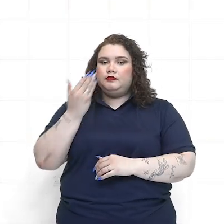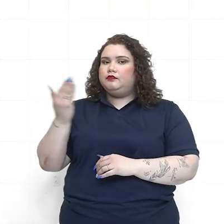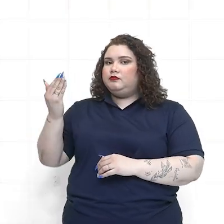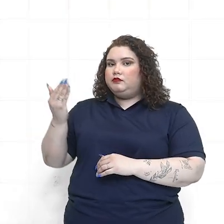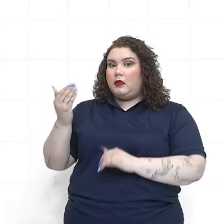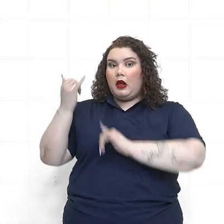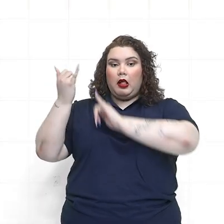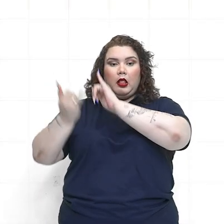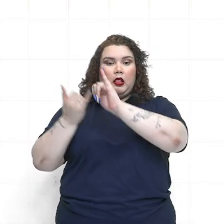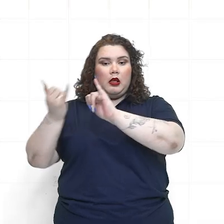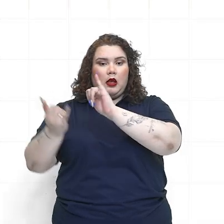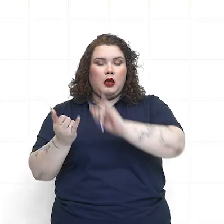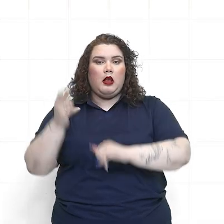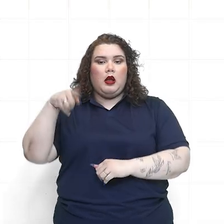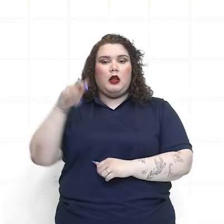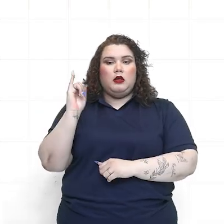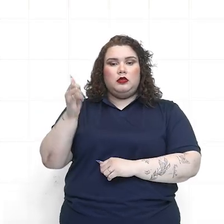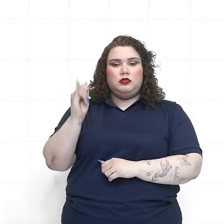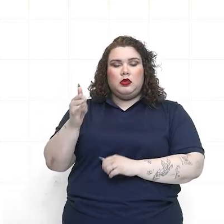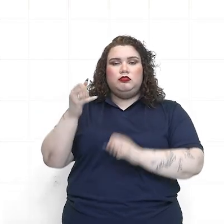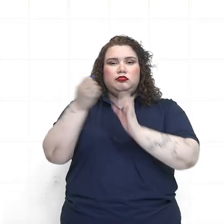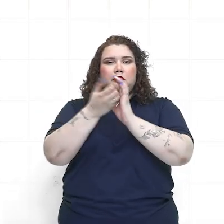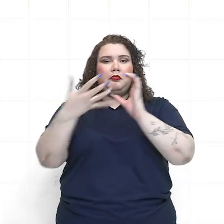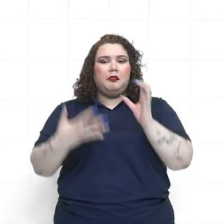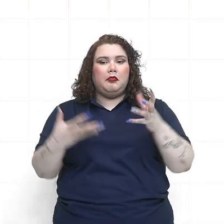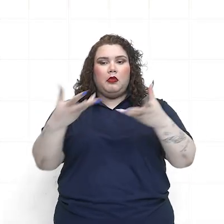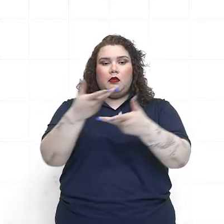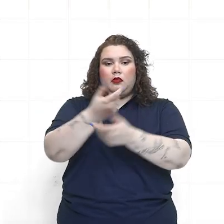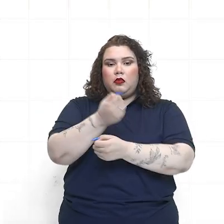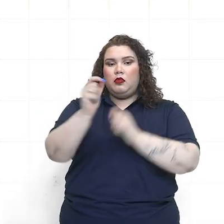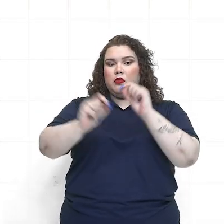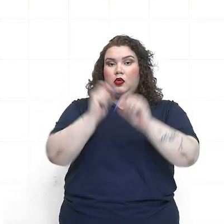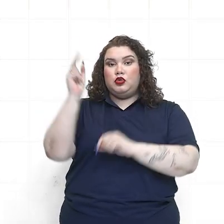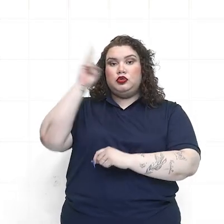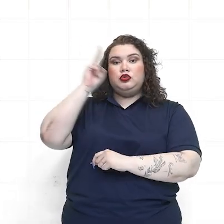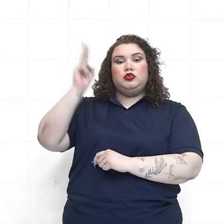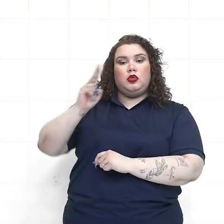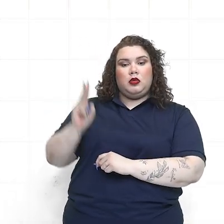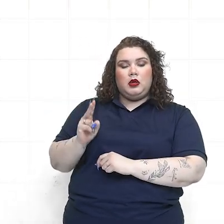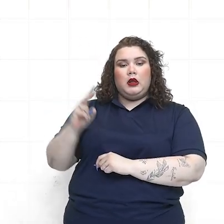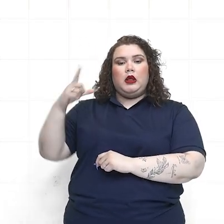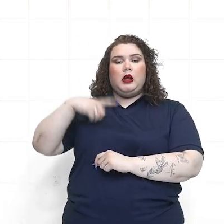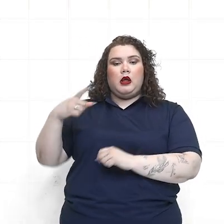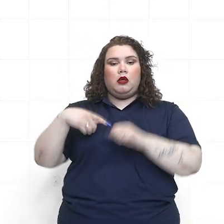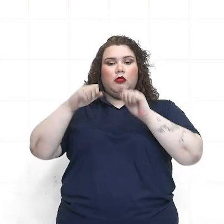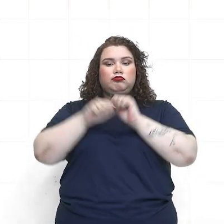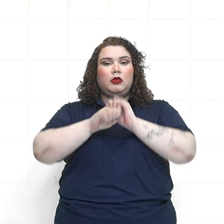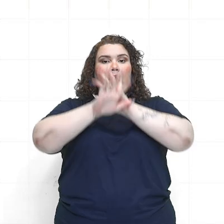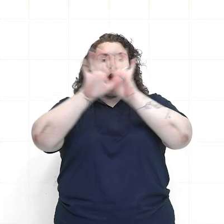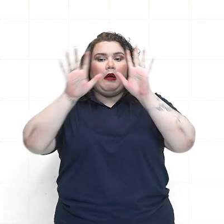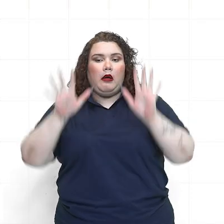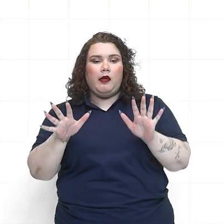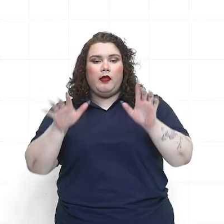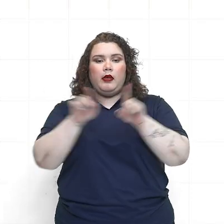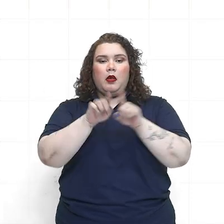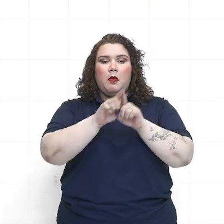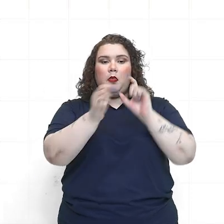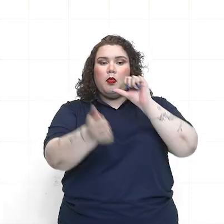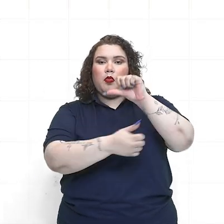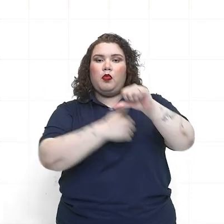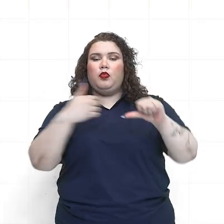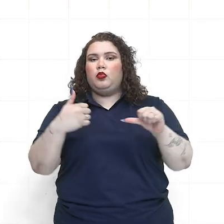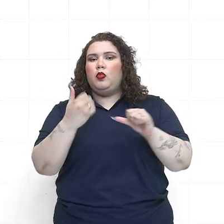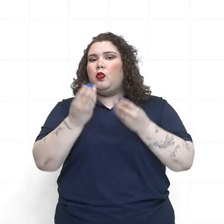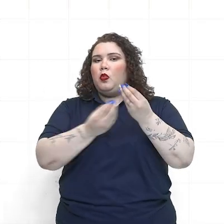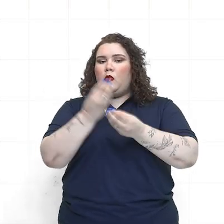a narrativa de caráter maravilhoso em que um fato histórico se amplifica e transforma sobre o